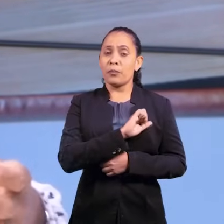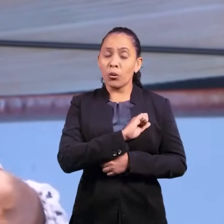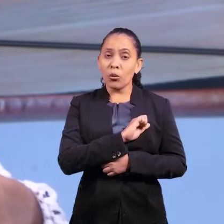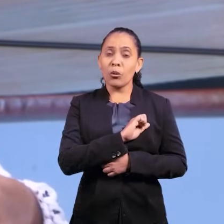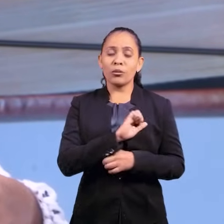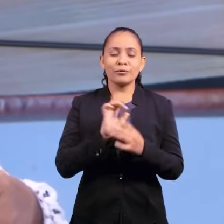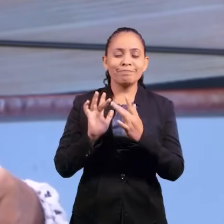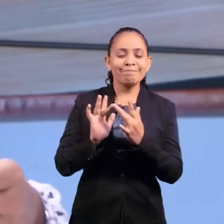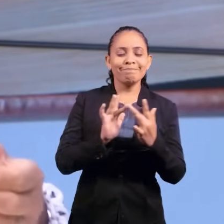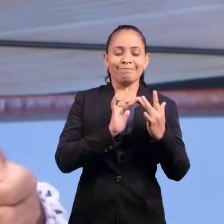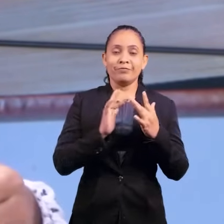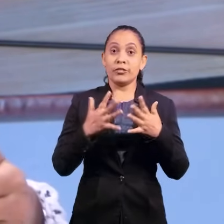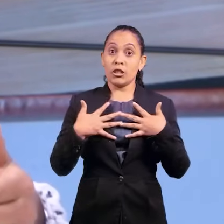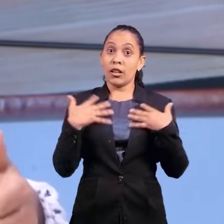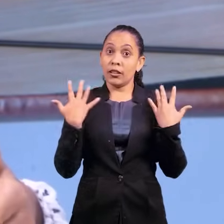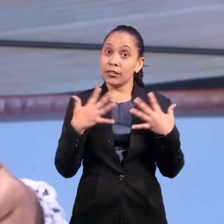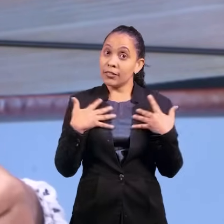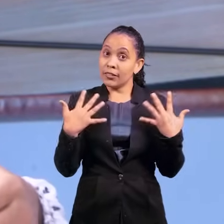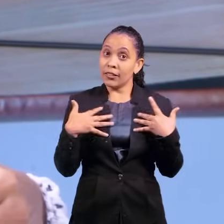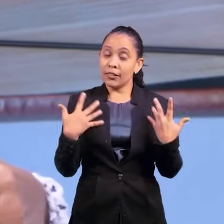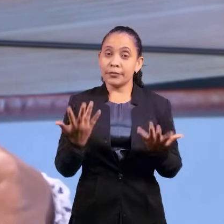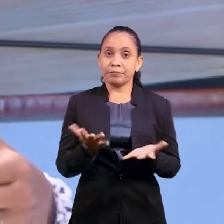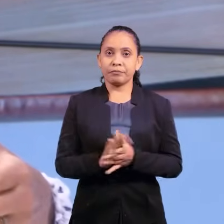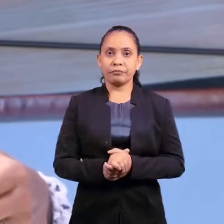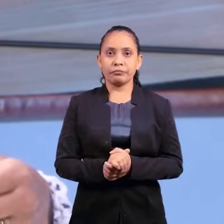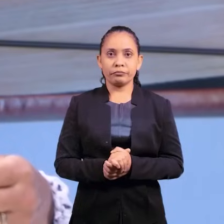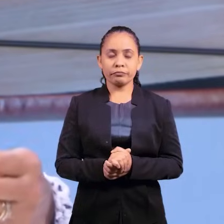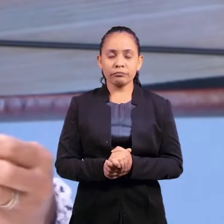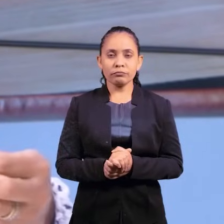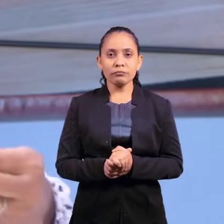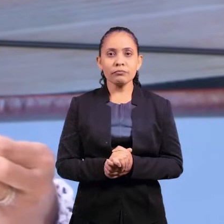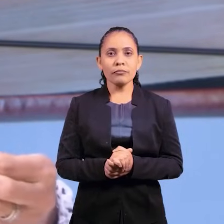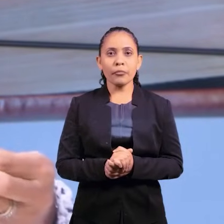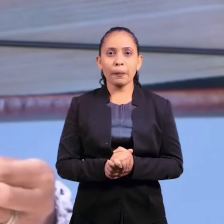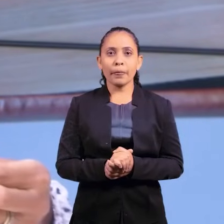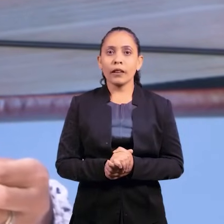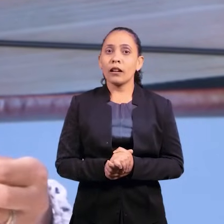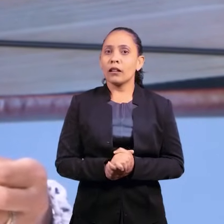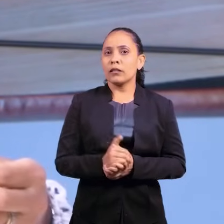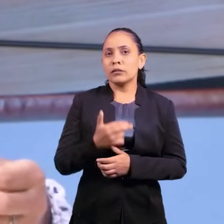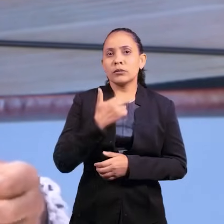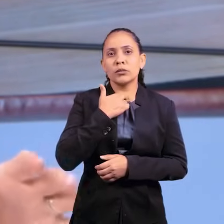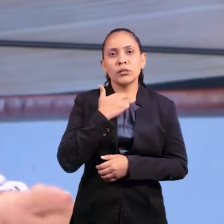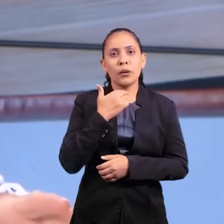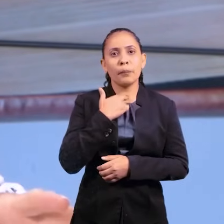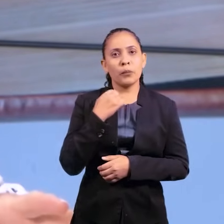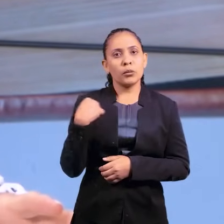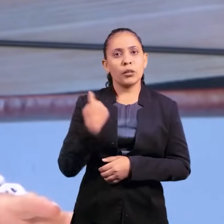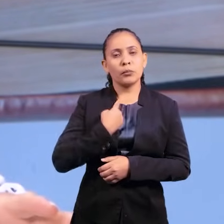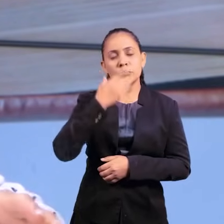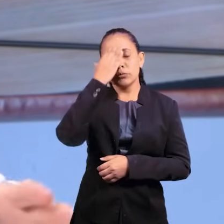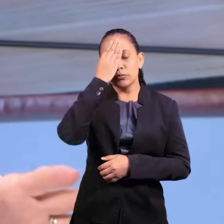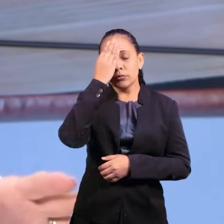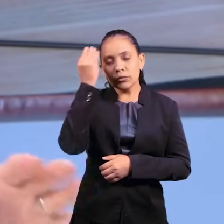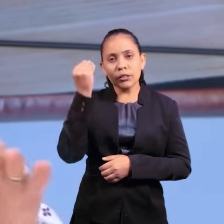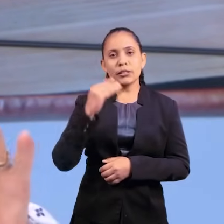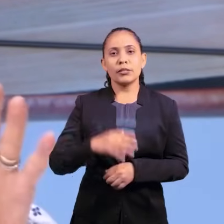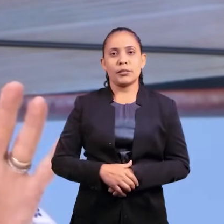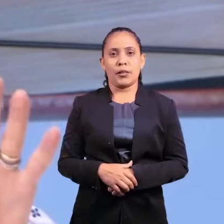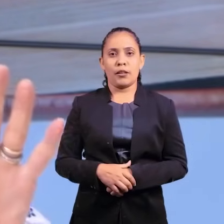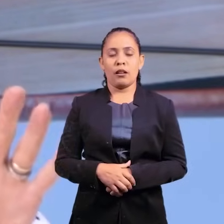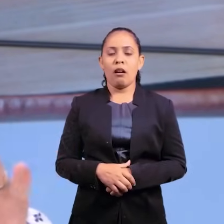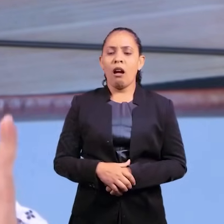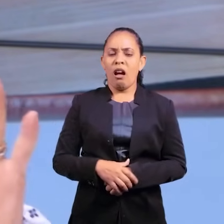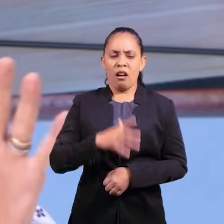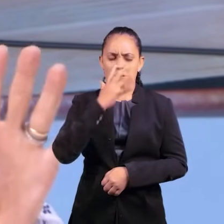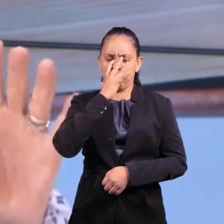de afinidades. Então, as coisas, essas coisinhas não podem ser esquecidas. Nós não podemos dizer,